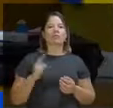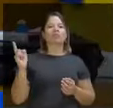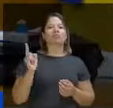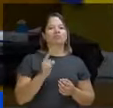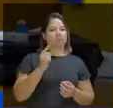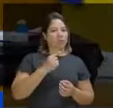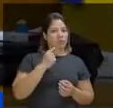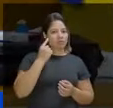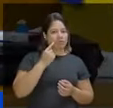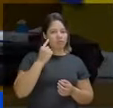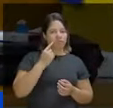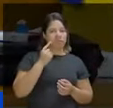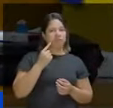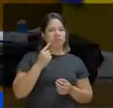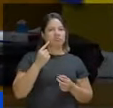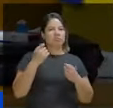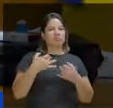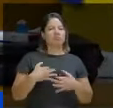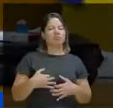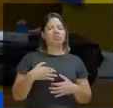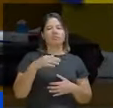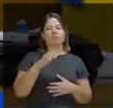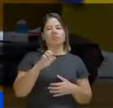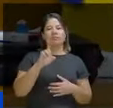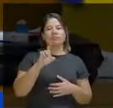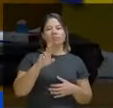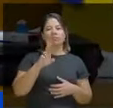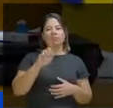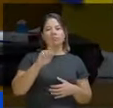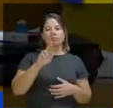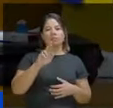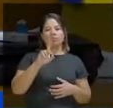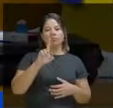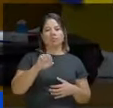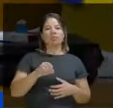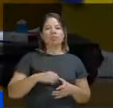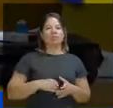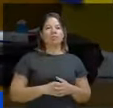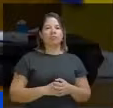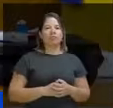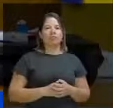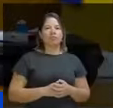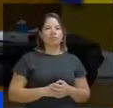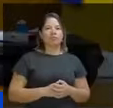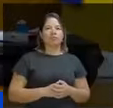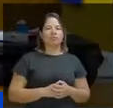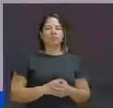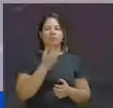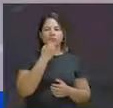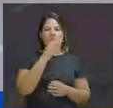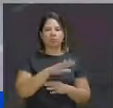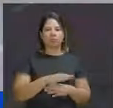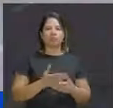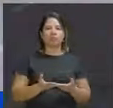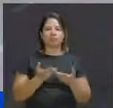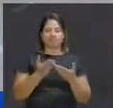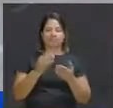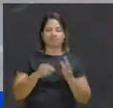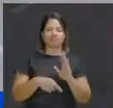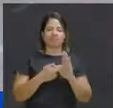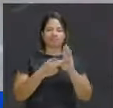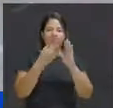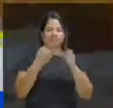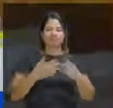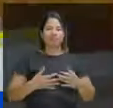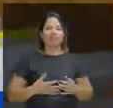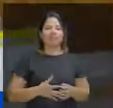oral pelo doutor Eduardo de Paula Oliveira Rodrigues. Ilustre relator, boa tarde, Vossa Excelência está com a palavra. Boa tarde,